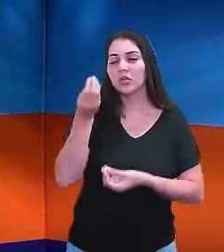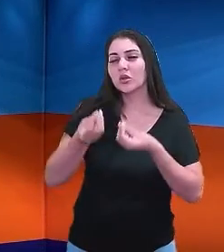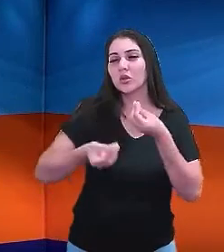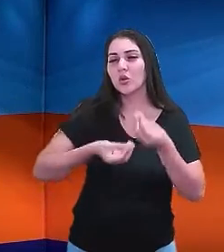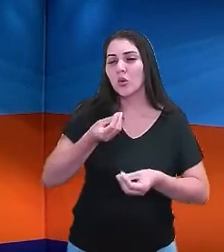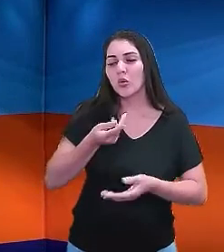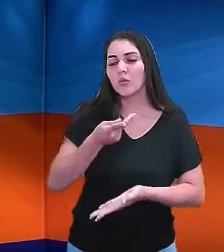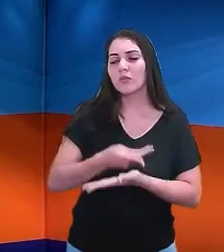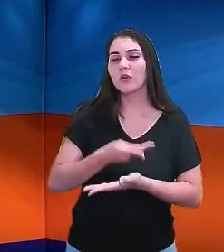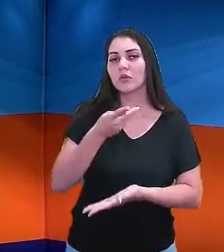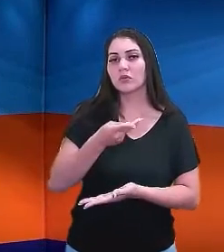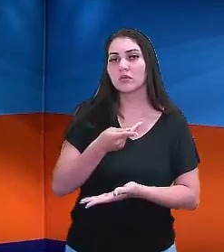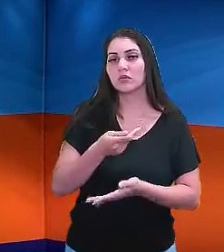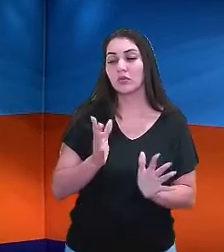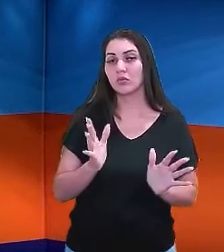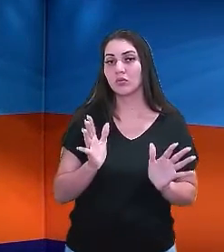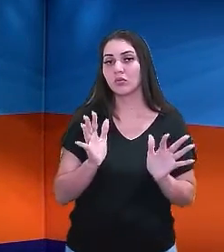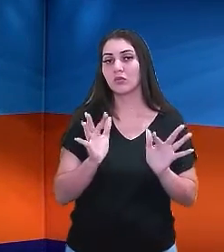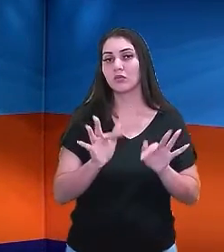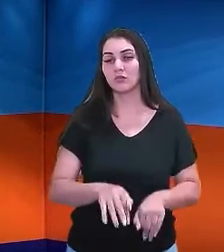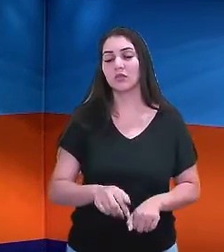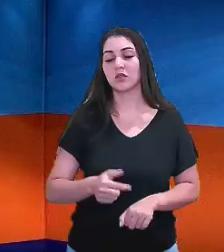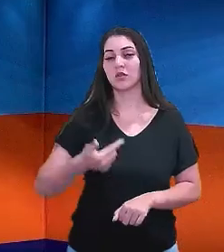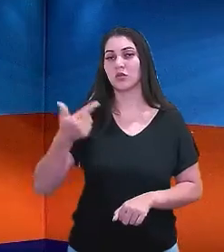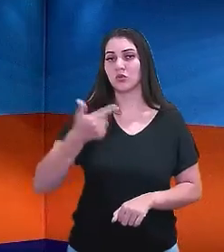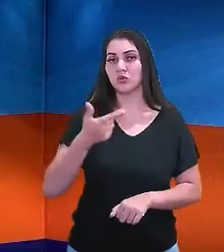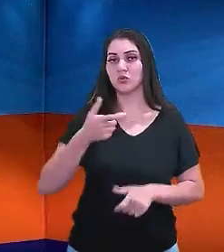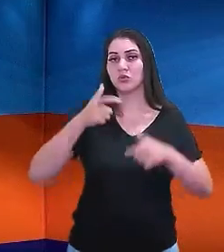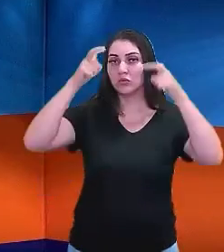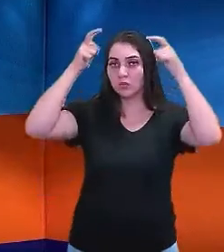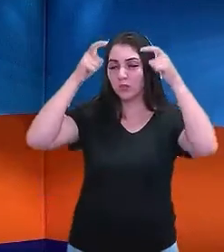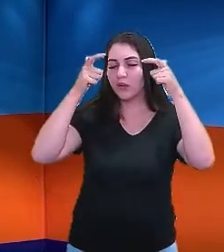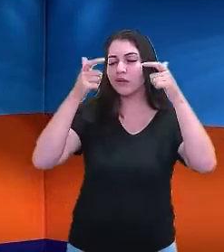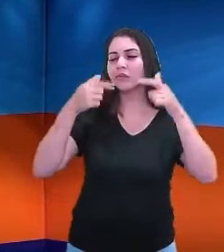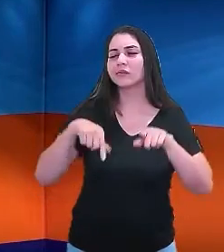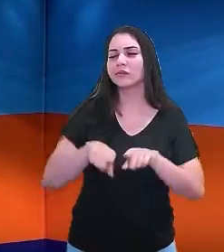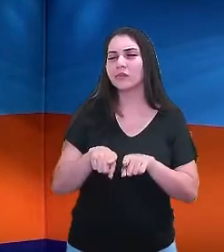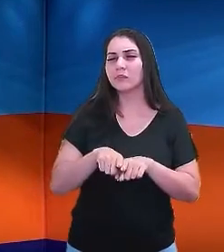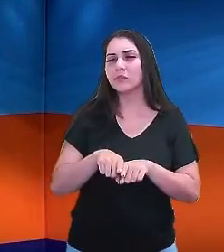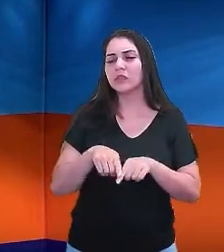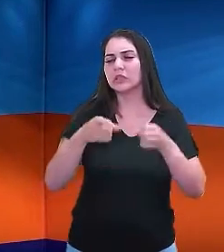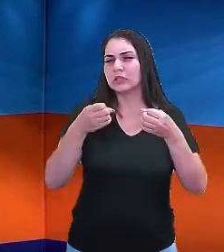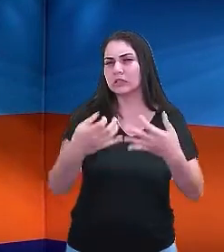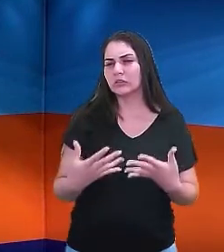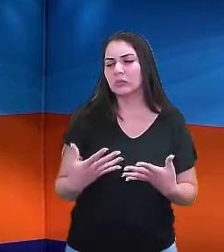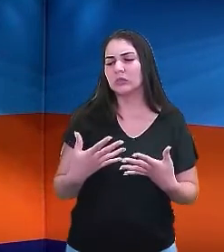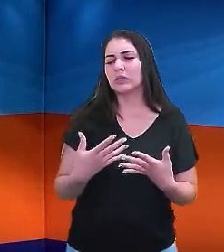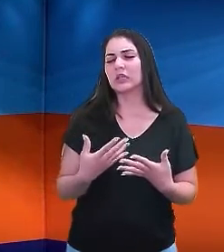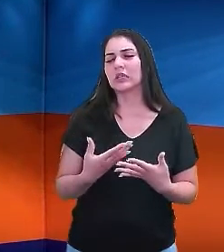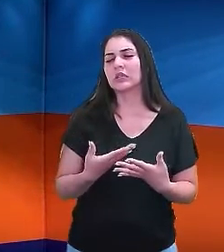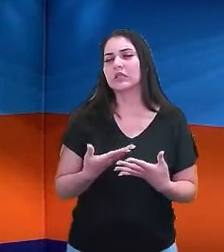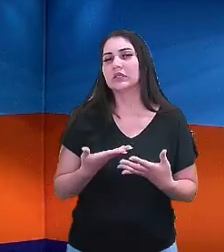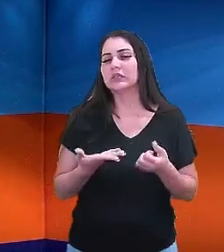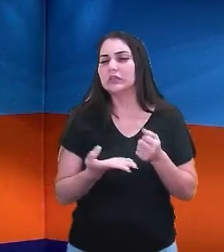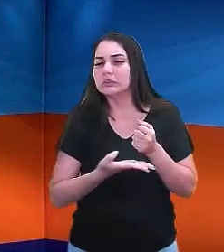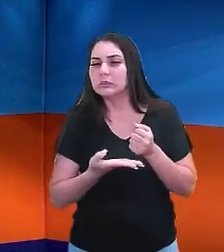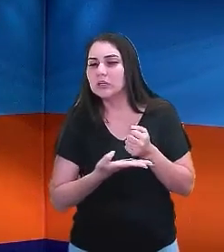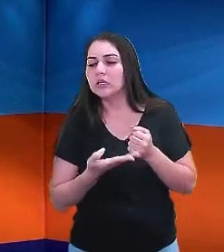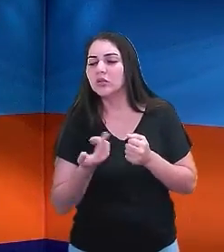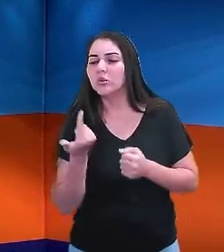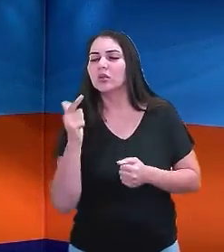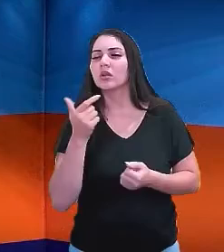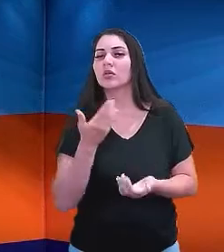se deu o fim desse Segundo Império, e que talvez a gente tenha abordado de forma muito superficial na outra aula,